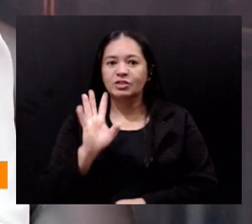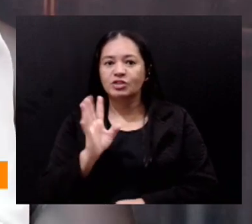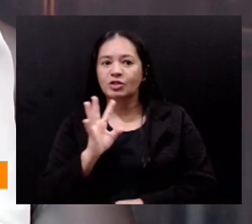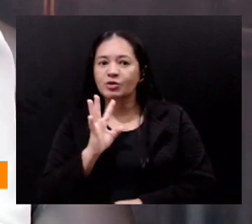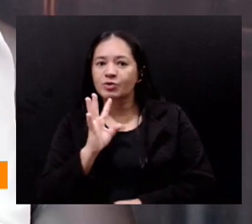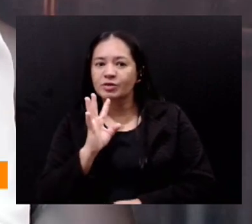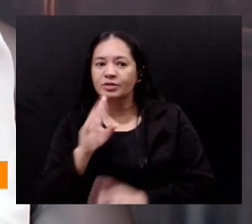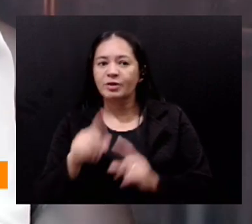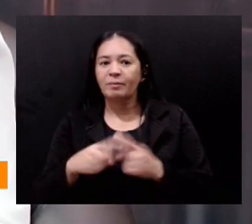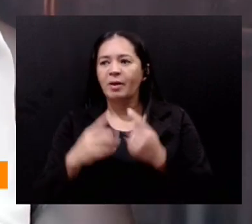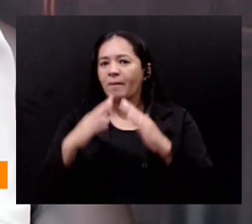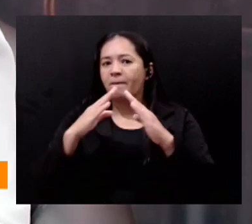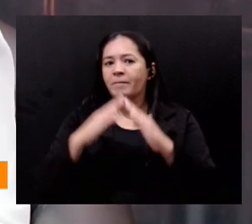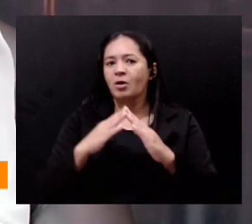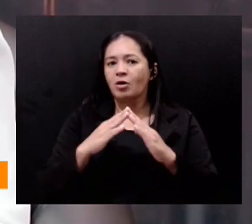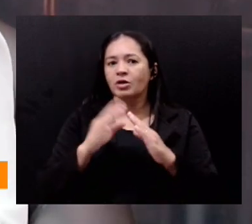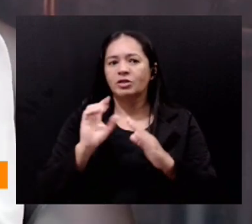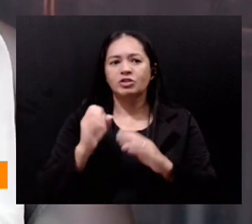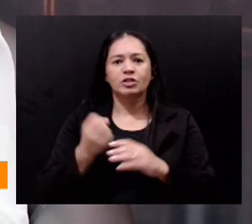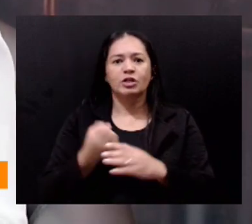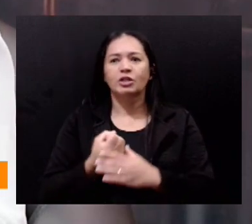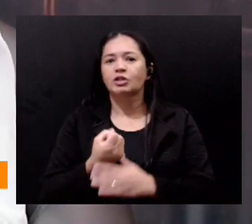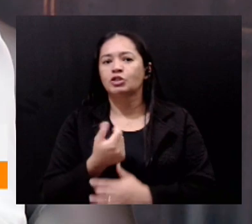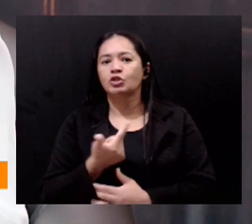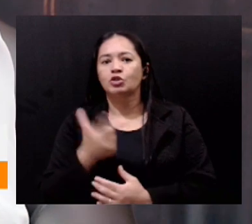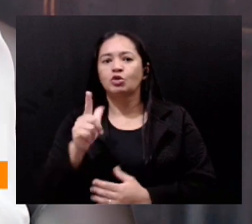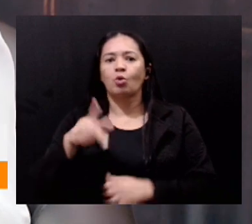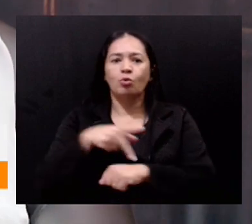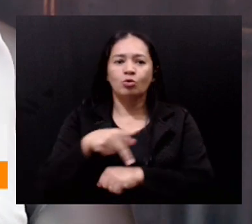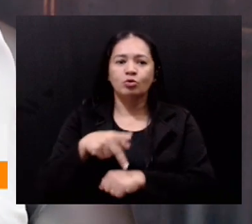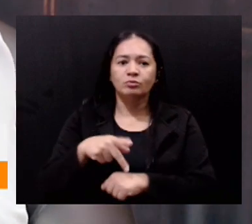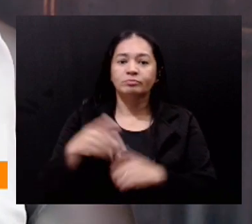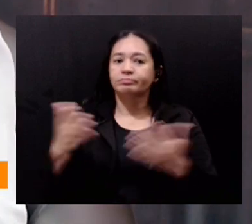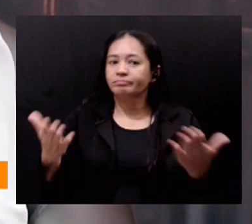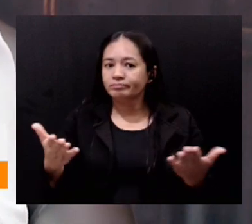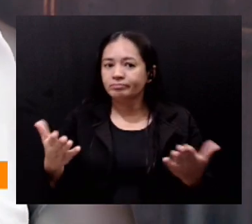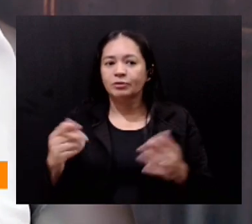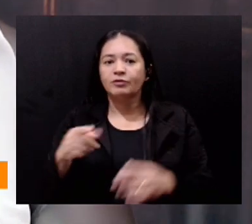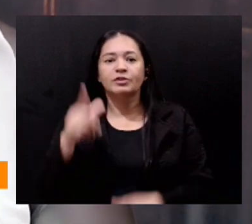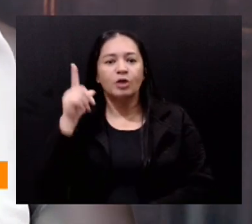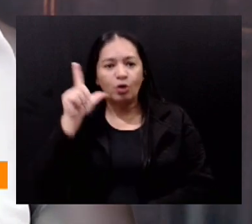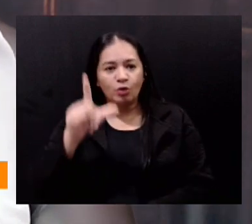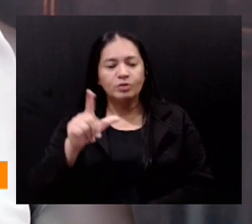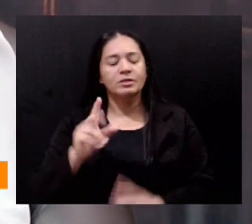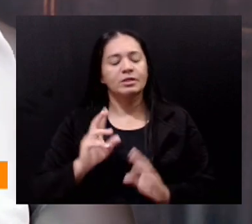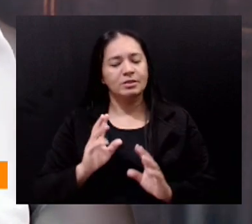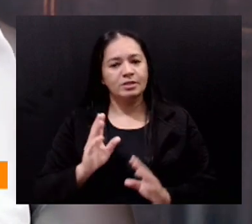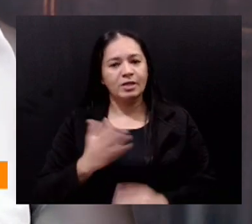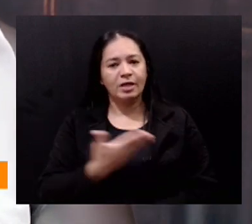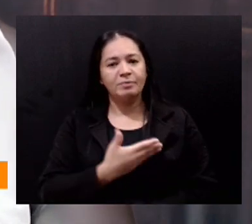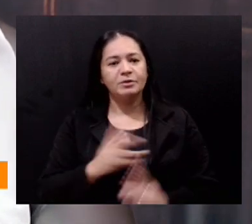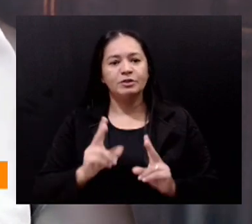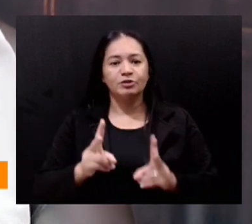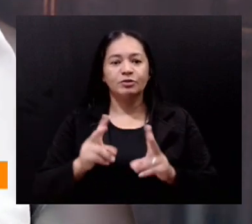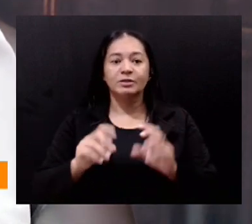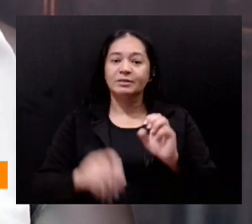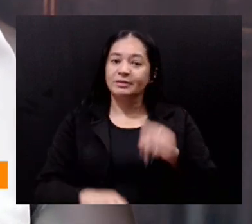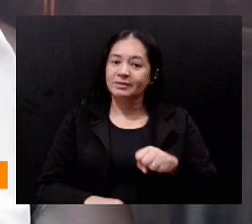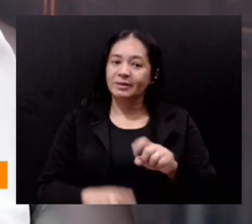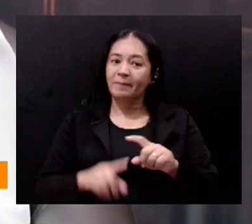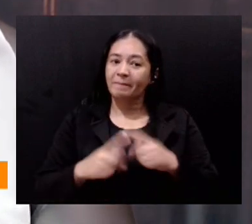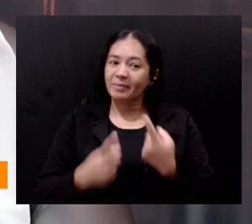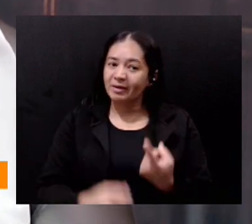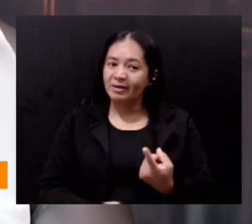anos fora, em outro país. Uhum. Então, assim, você consegue manter essa amizade sim. Mas, se for da mesma cidade ou